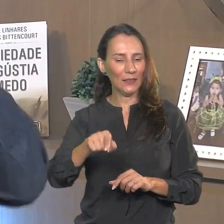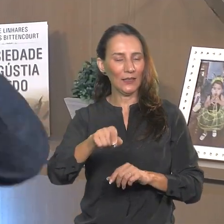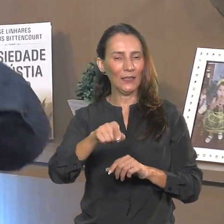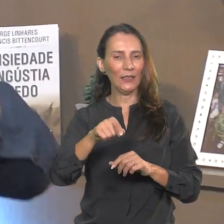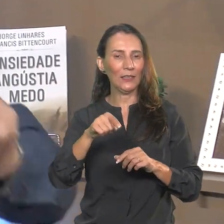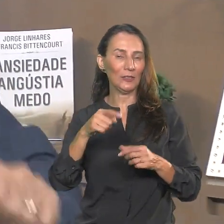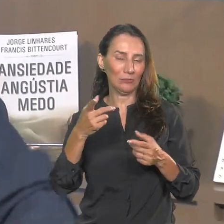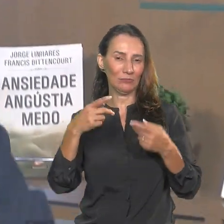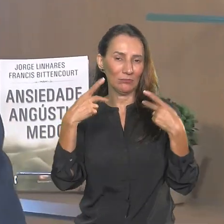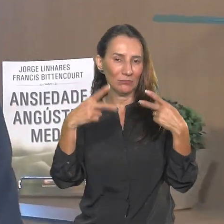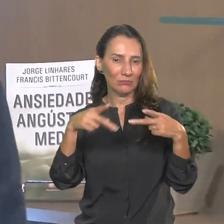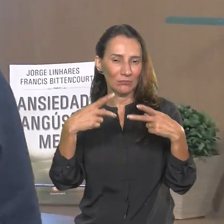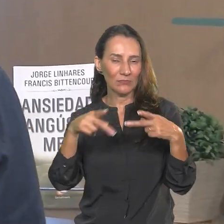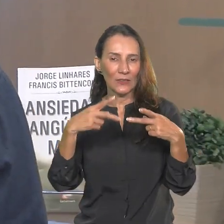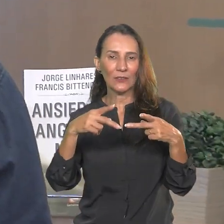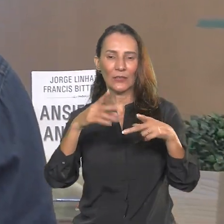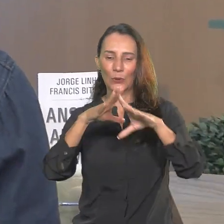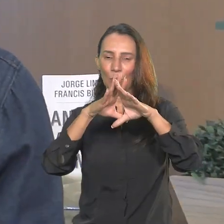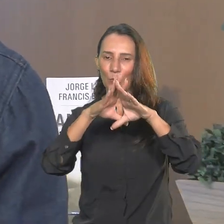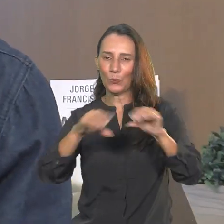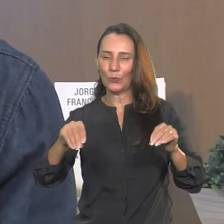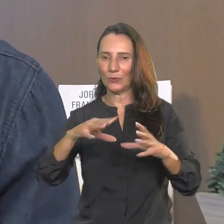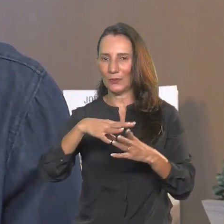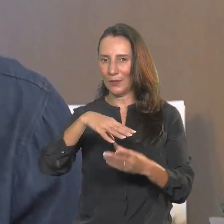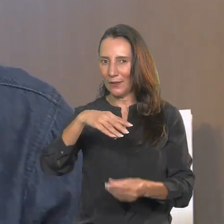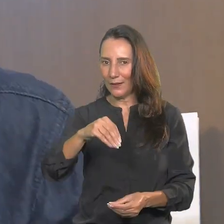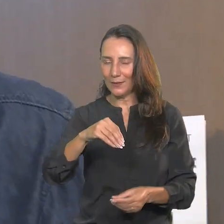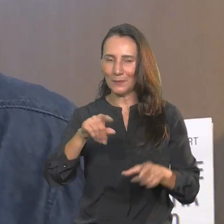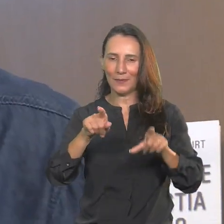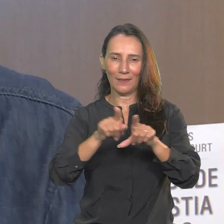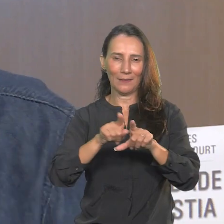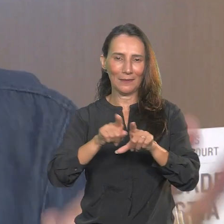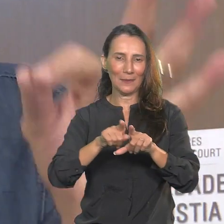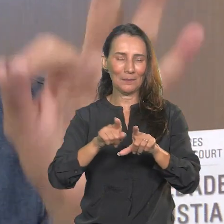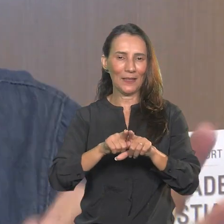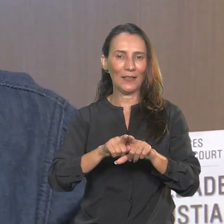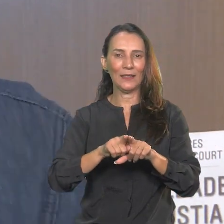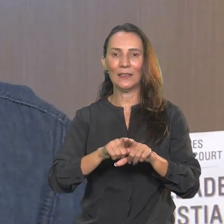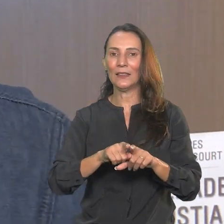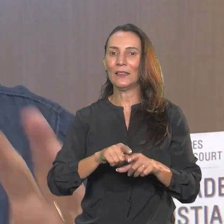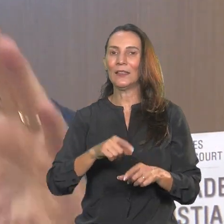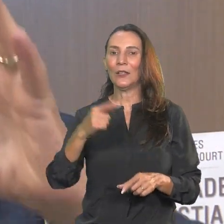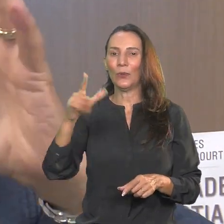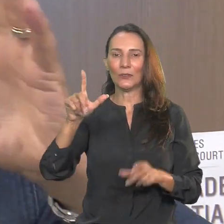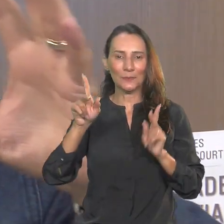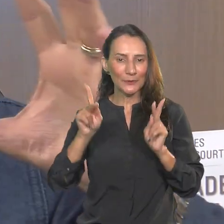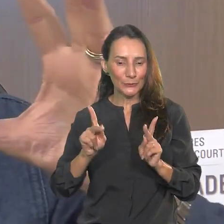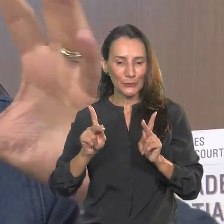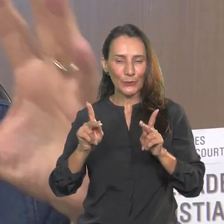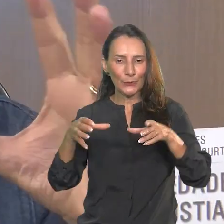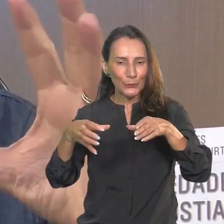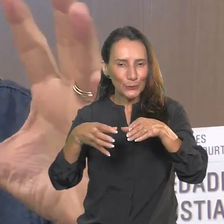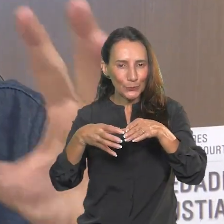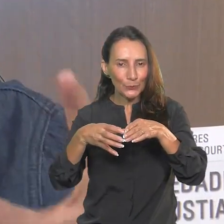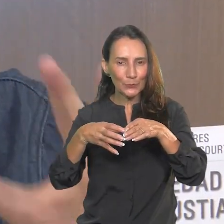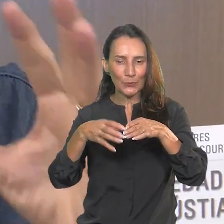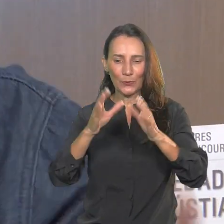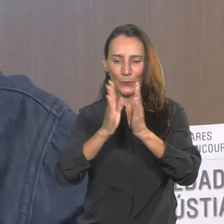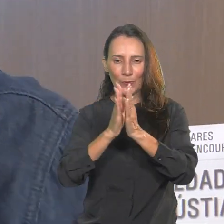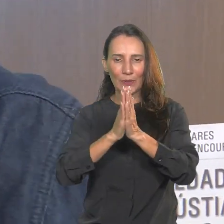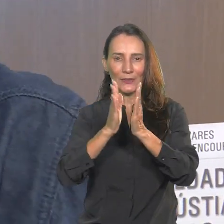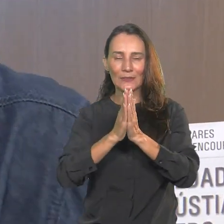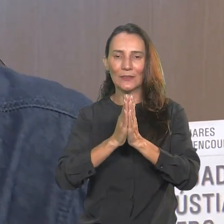quinta-feira. Temos a Keita, uma abençoada também, o Wagner, orando por enfermos. Já pensou um culto só